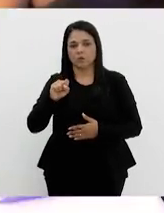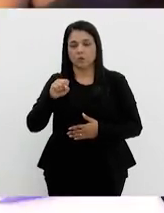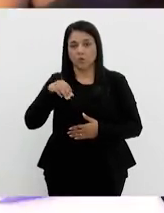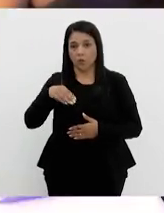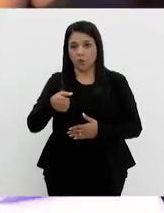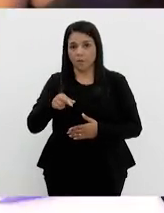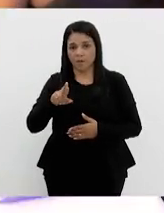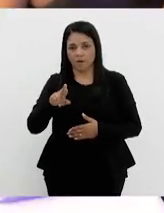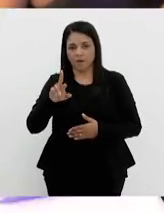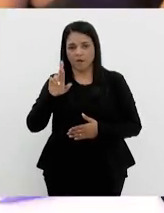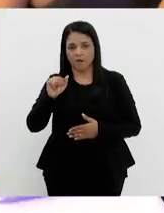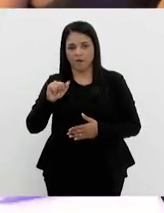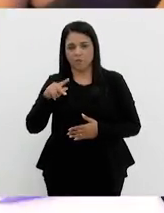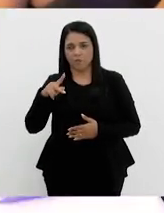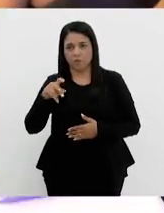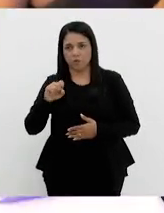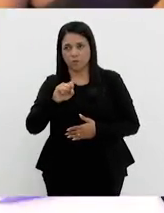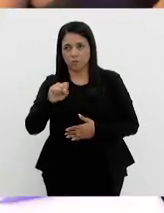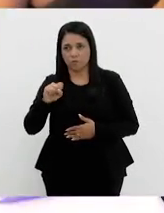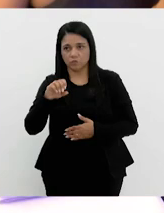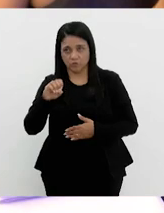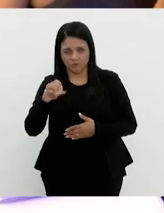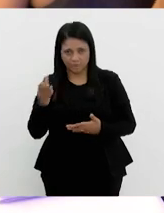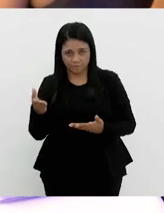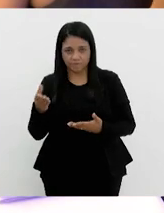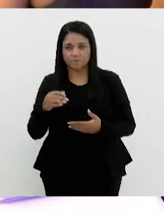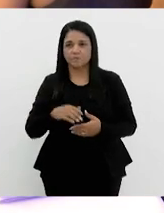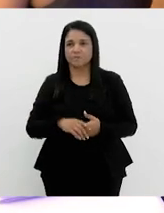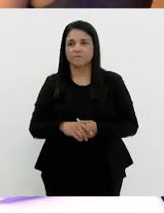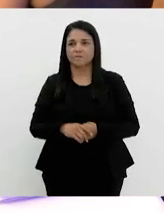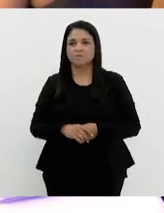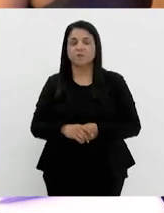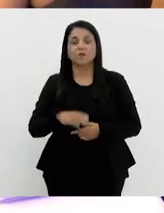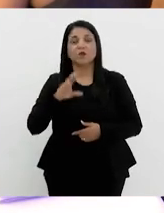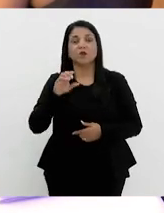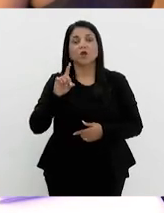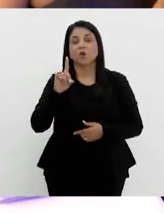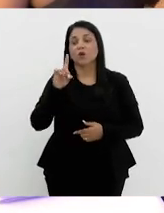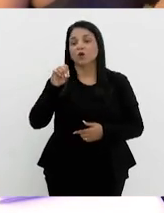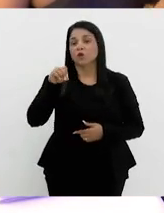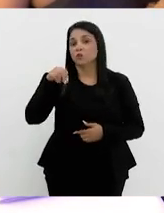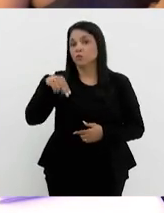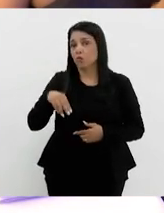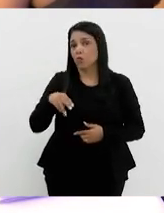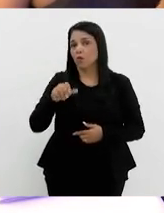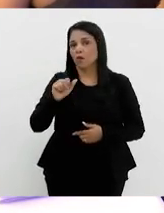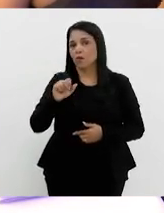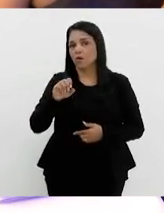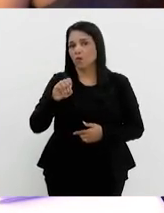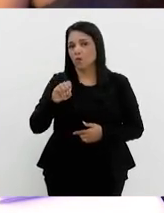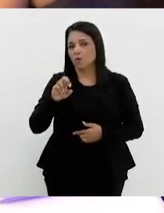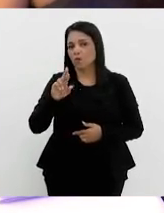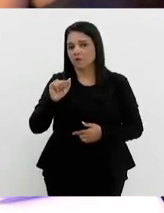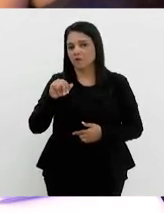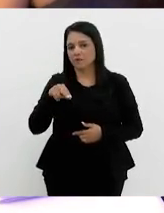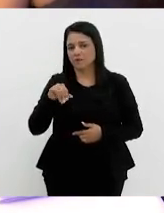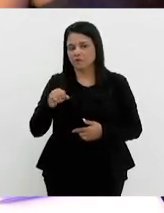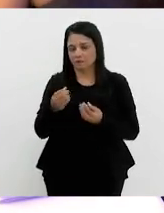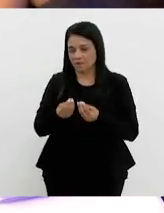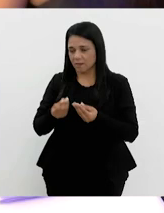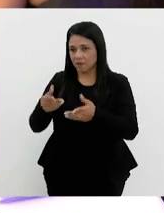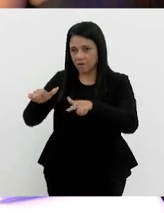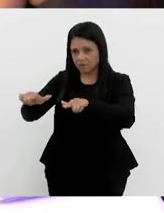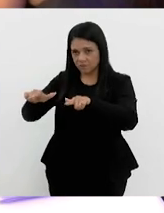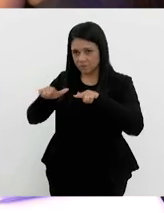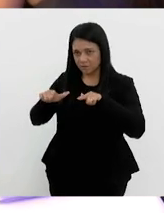é pediria Então vamos até lá então Dona ni fazer a entrega do certificado e do